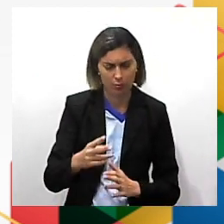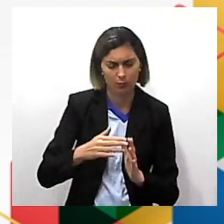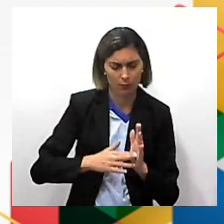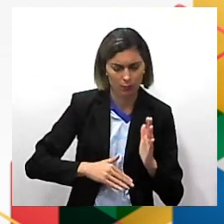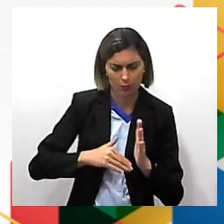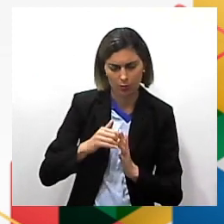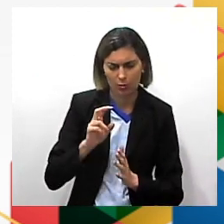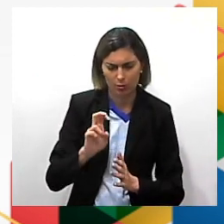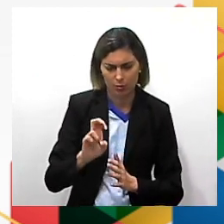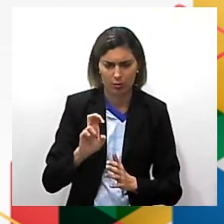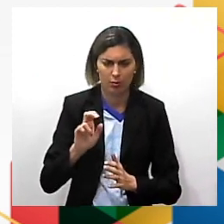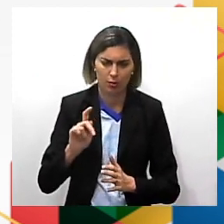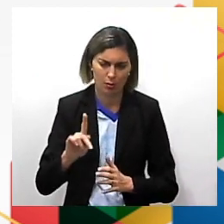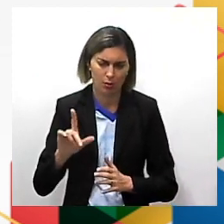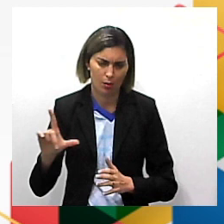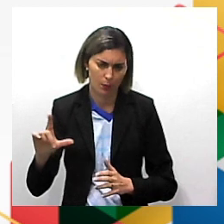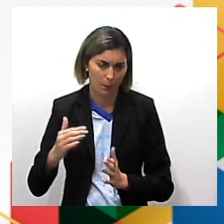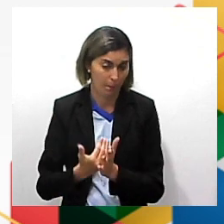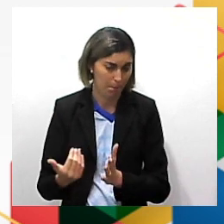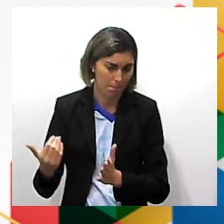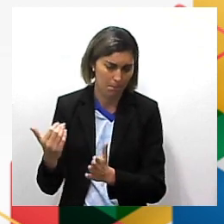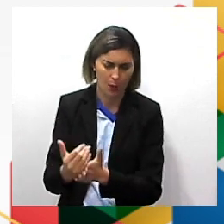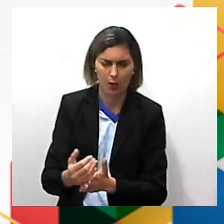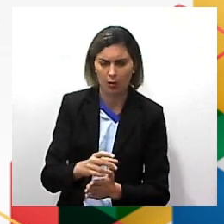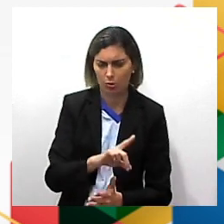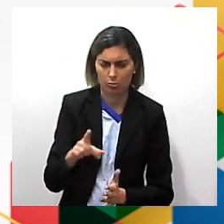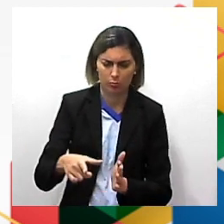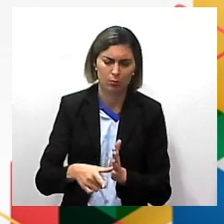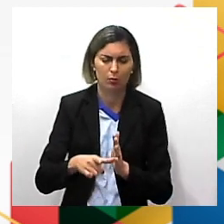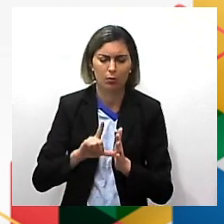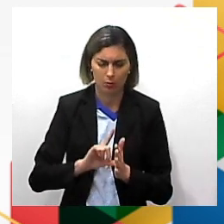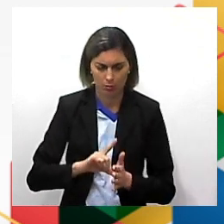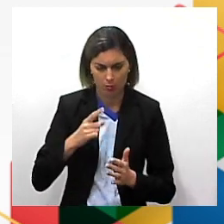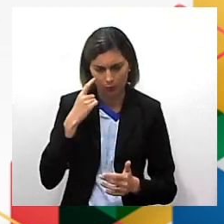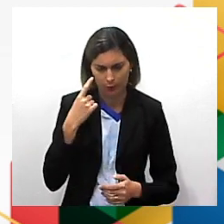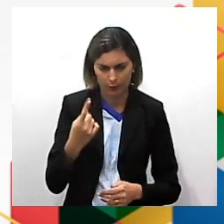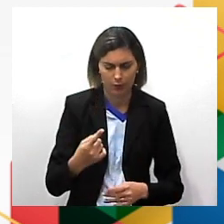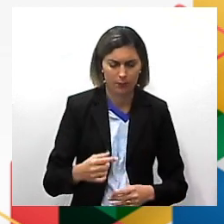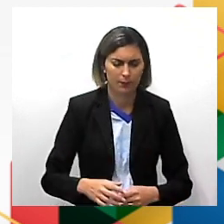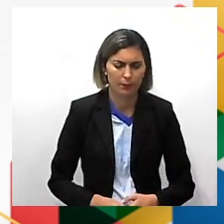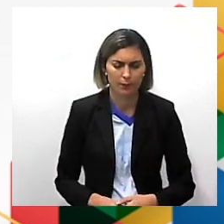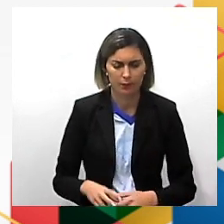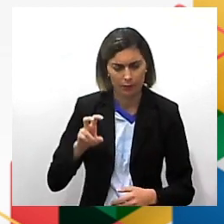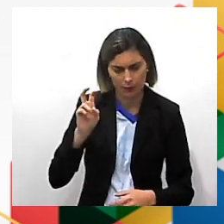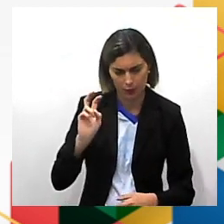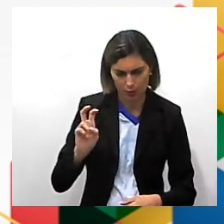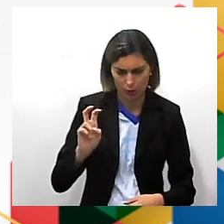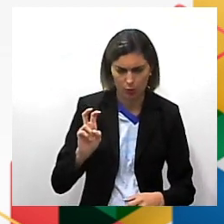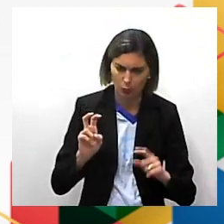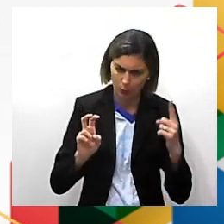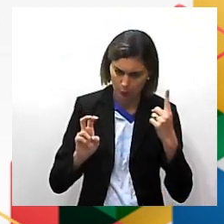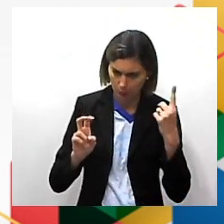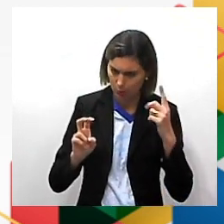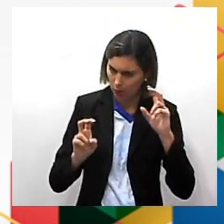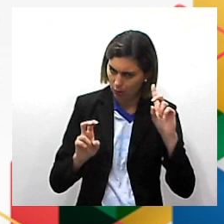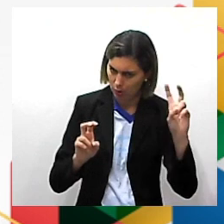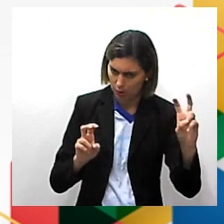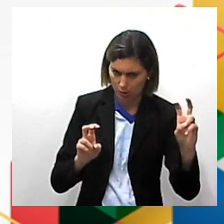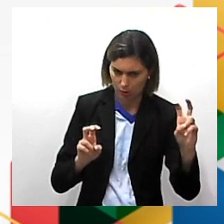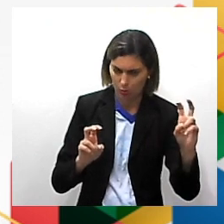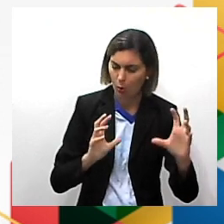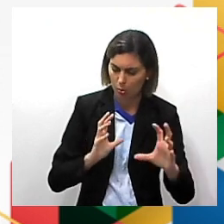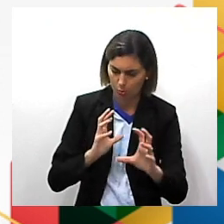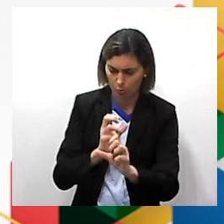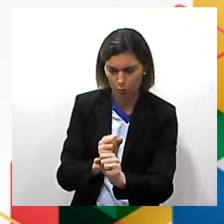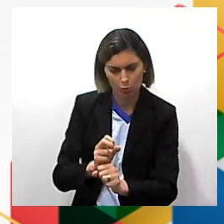pintava 5 quilômetros a mais do que no dia anterior. Olha que legal! 5 foi o primeiro dia. Quando eu somar